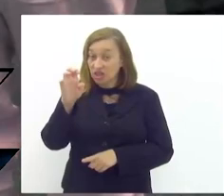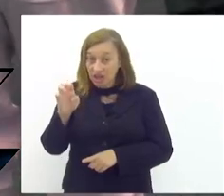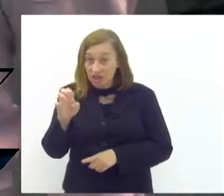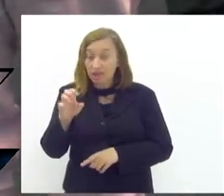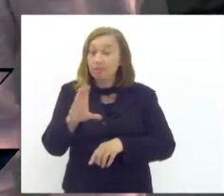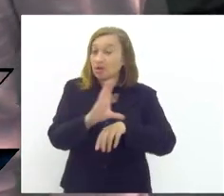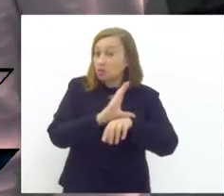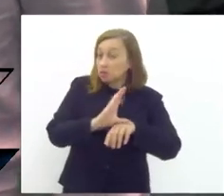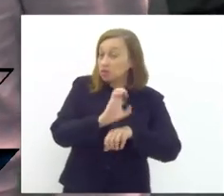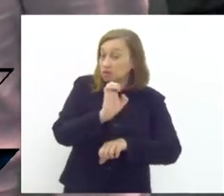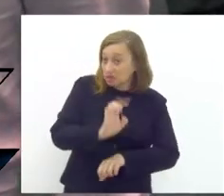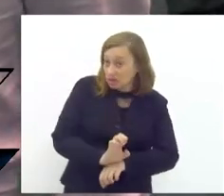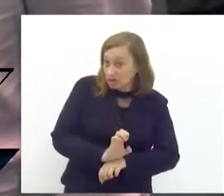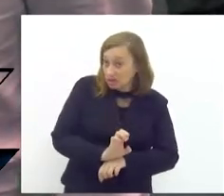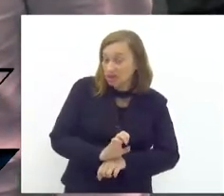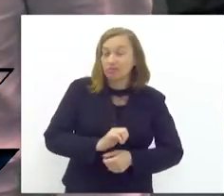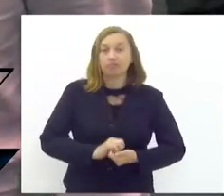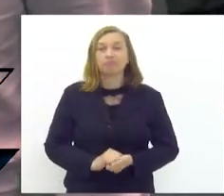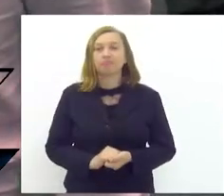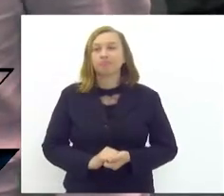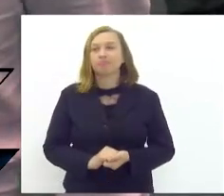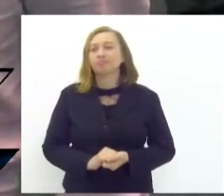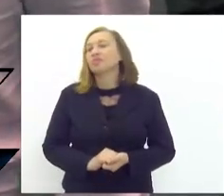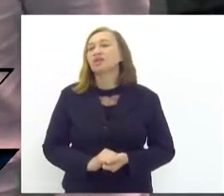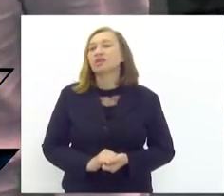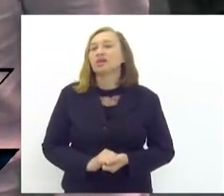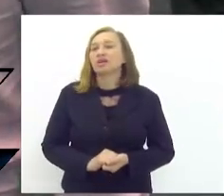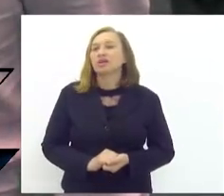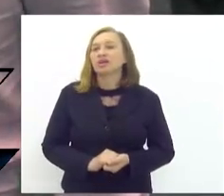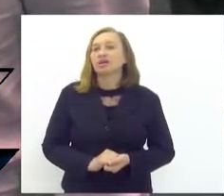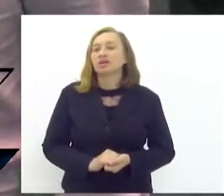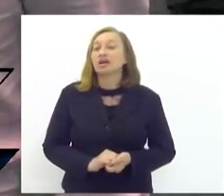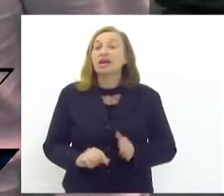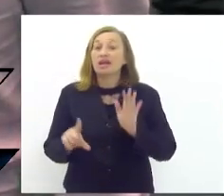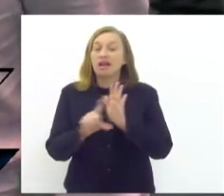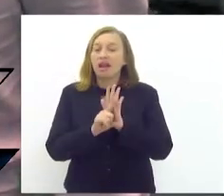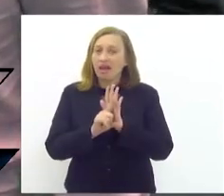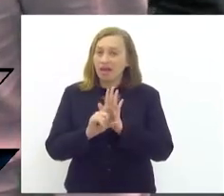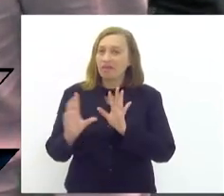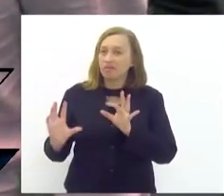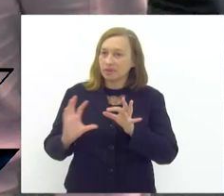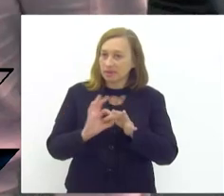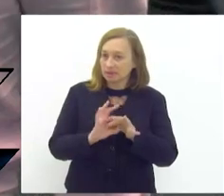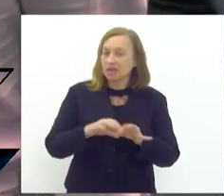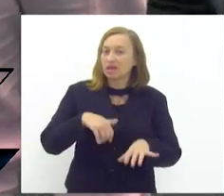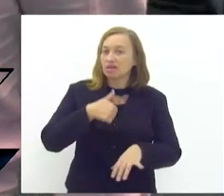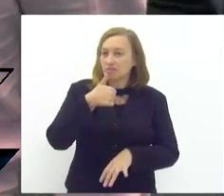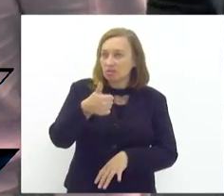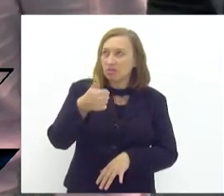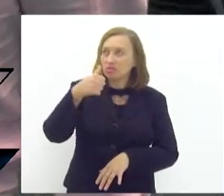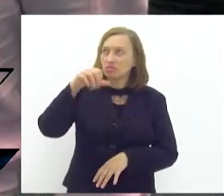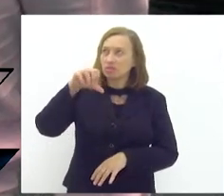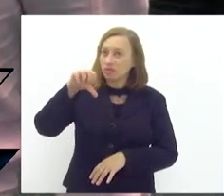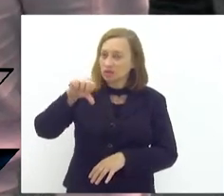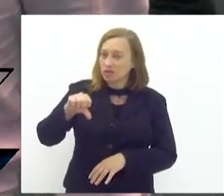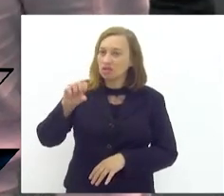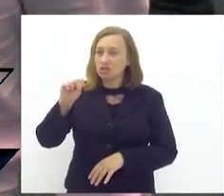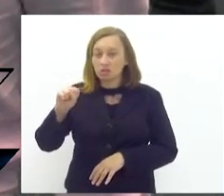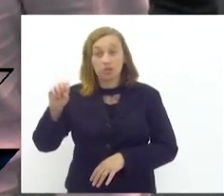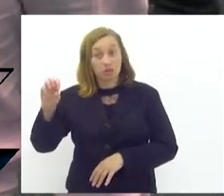estadual e pela previsão da sua lei complementar que é de 1980